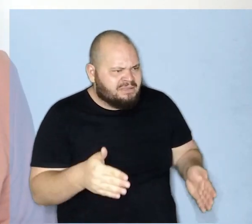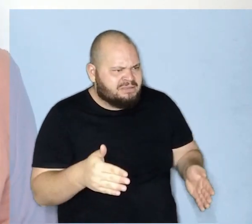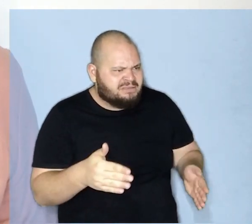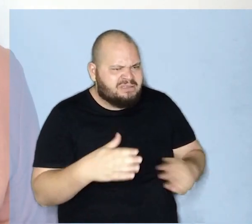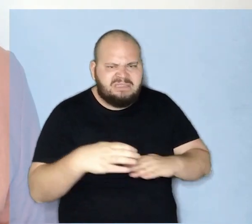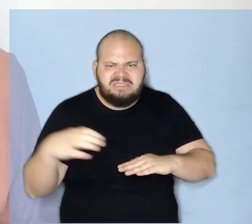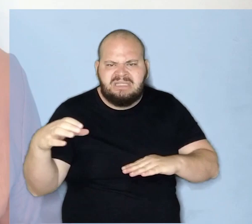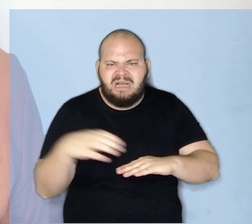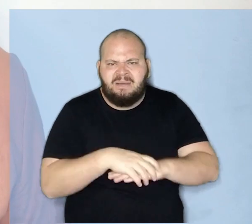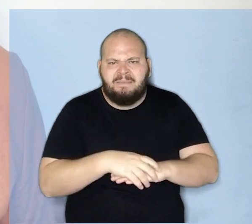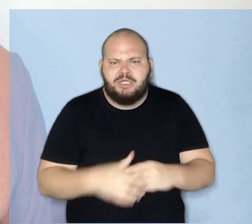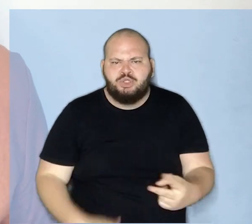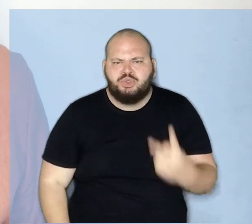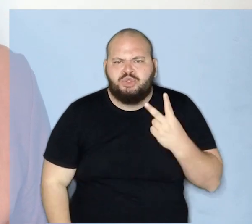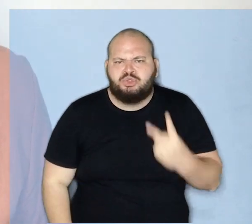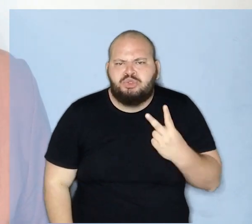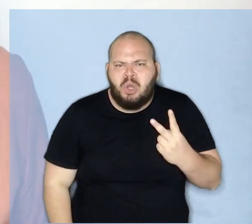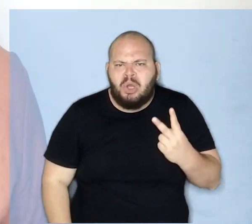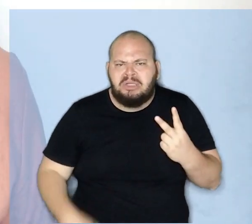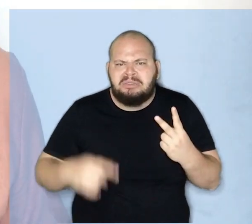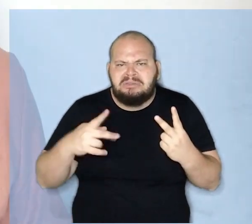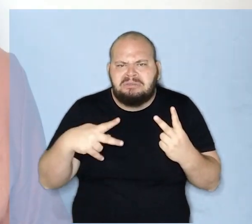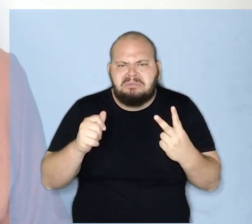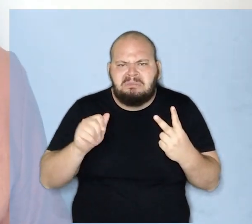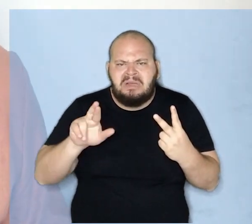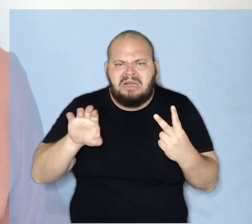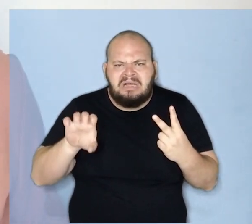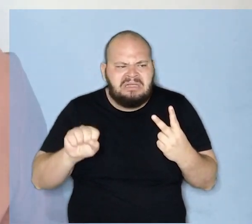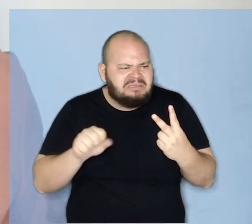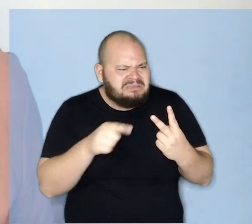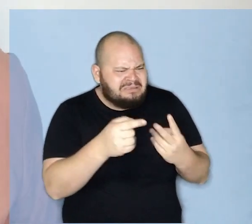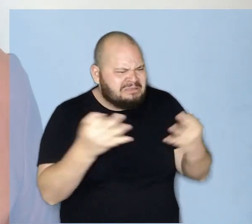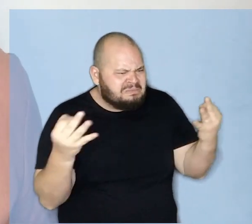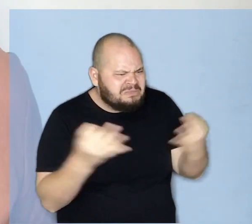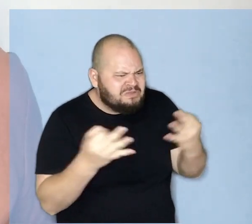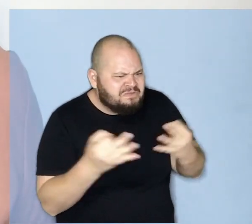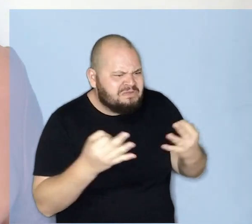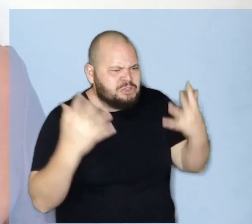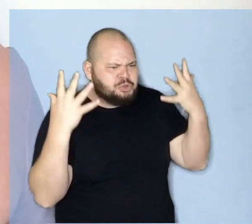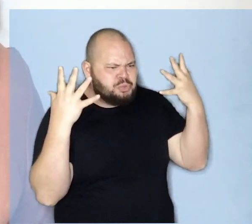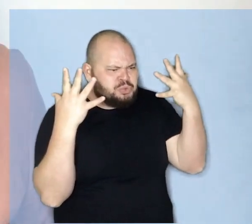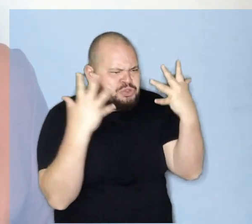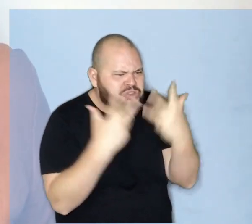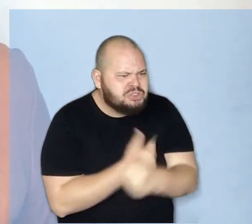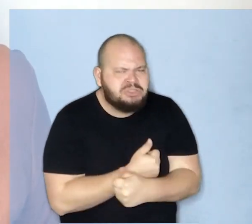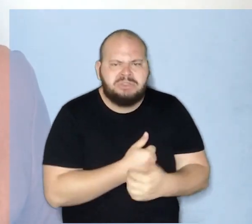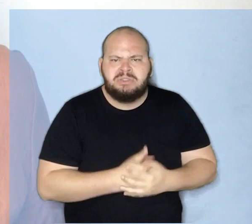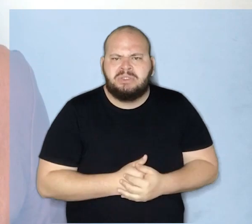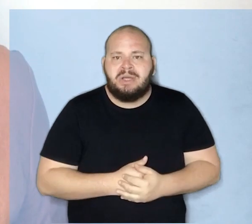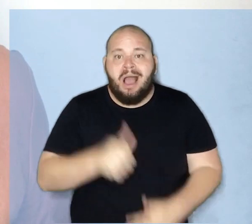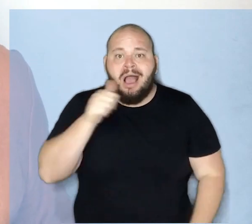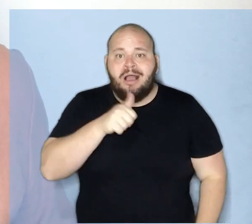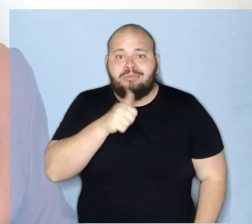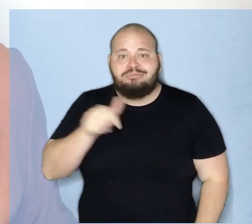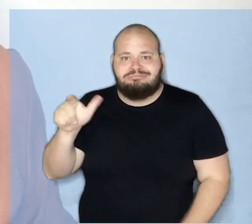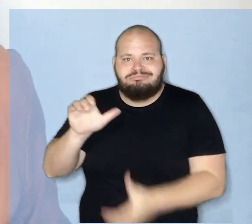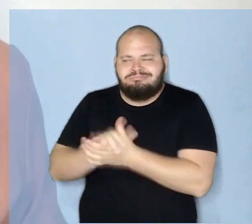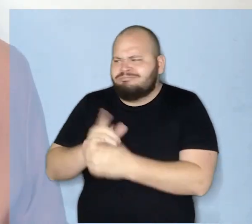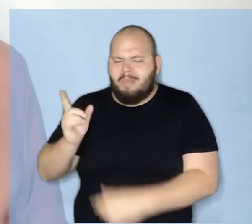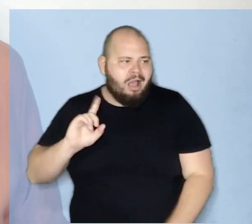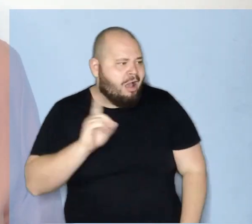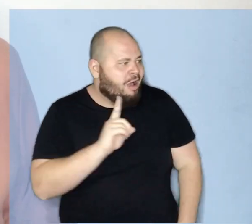sapatos. Muito bonitos, muito bem feitos. Dona Chinelo corre atrás e diz, coloque-os na vitrine.